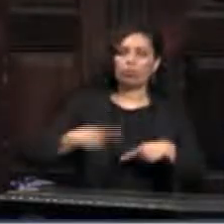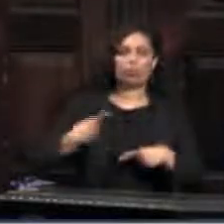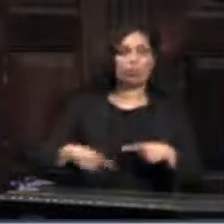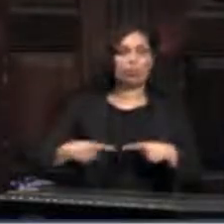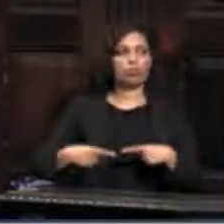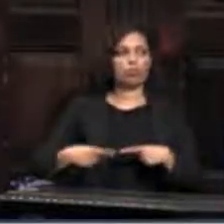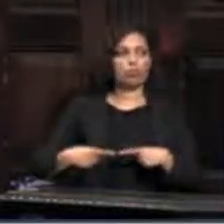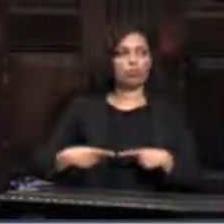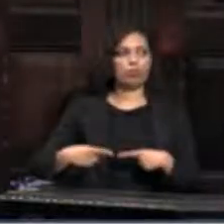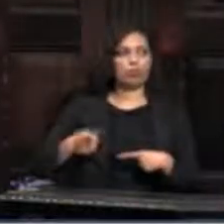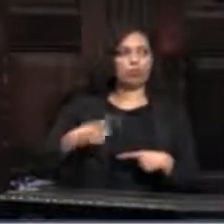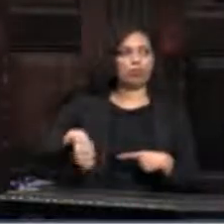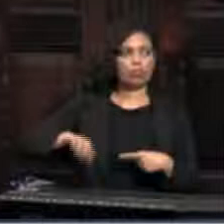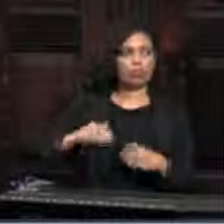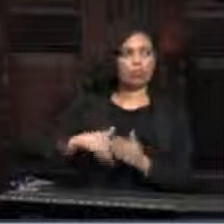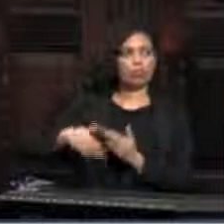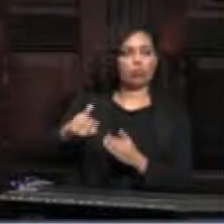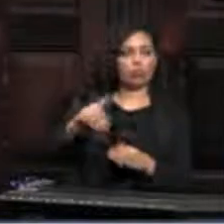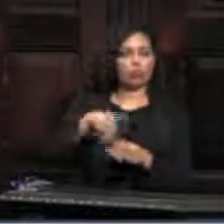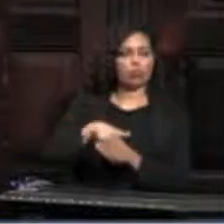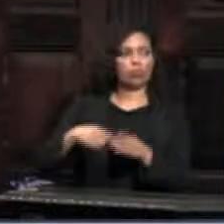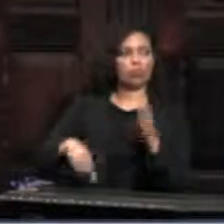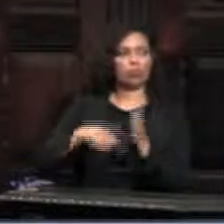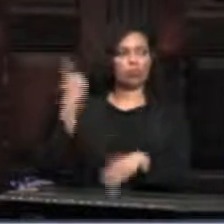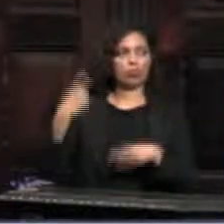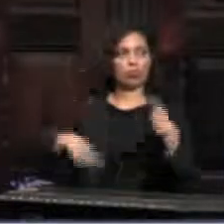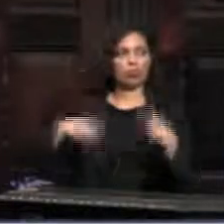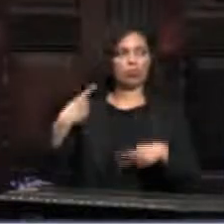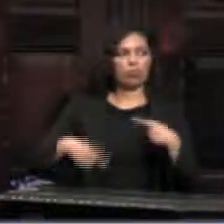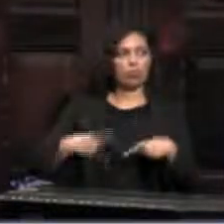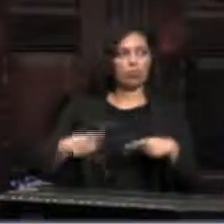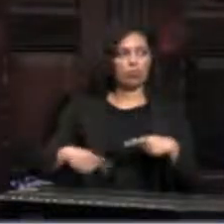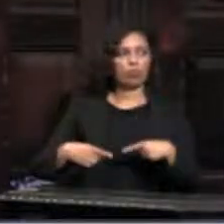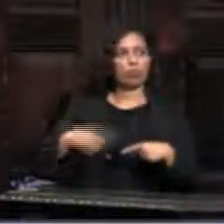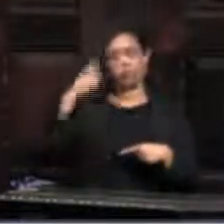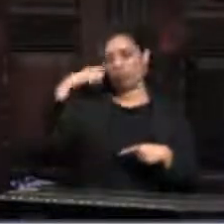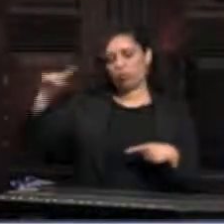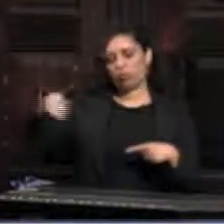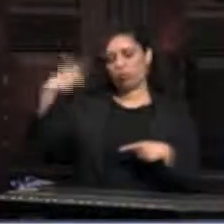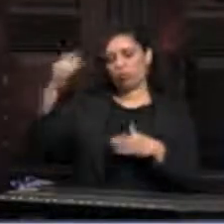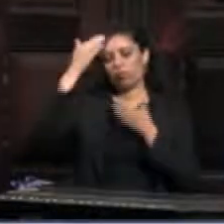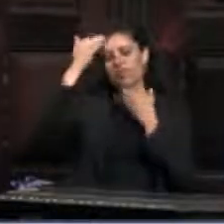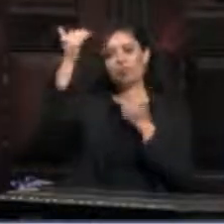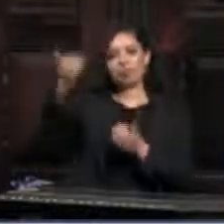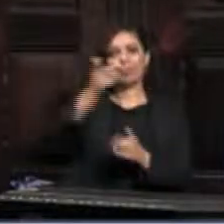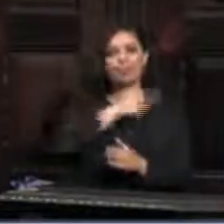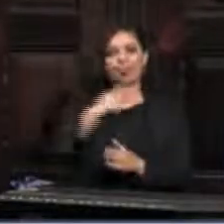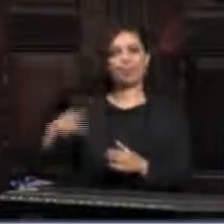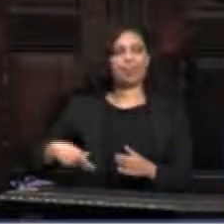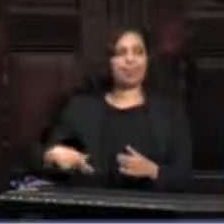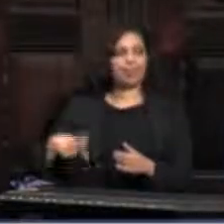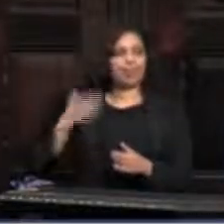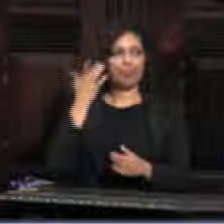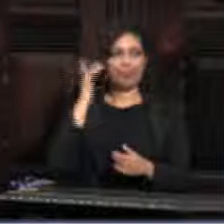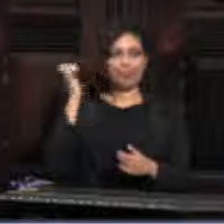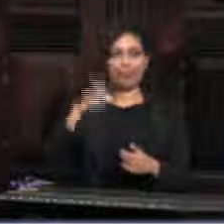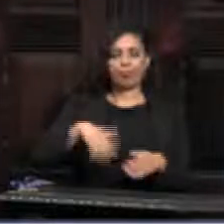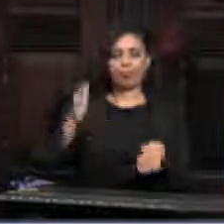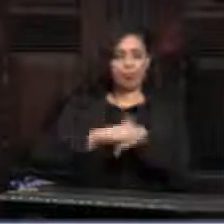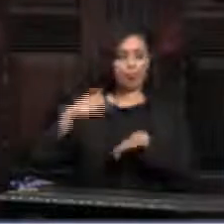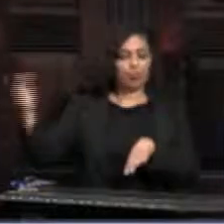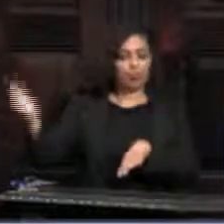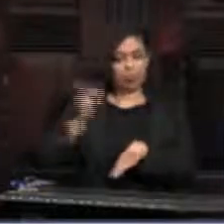quórum, mas que possa colocar em votação em primeira discussão, enfim, já na semana que vem. Muito obrigado, senhor presidente. Acho que esse é um assunto urgente e